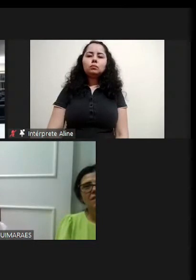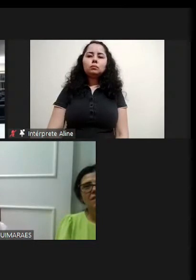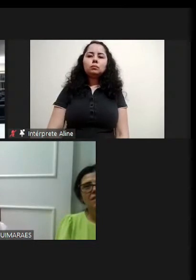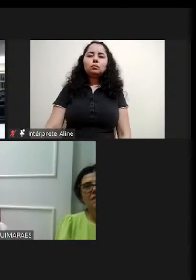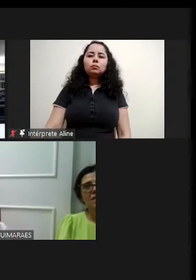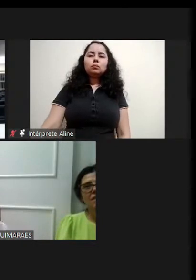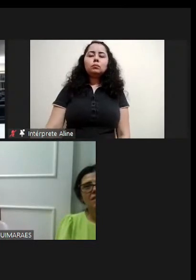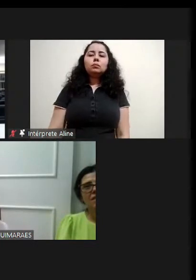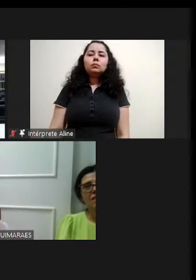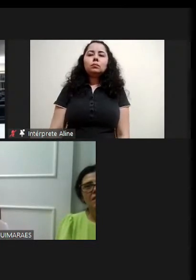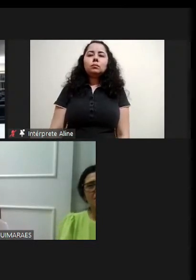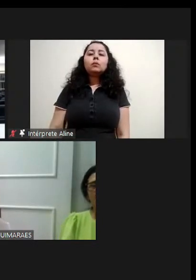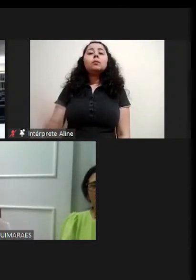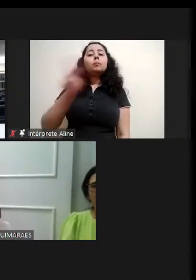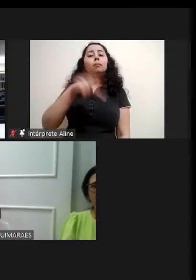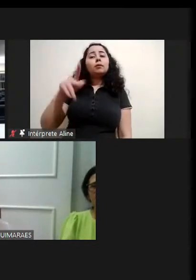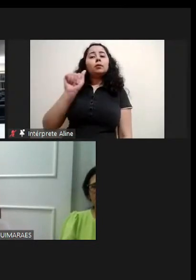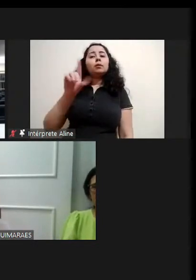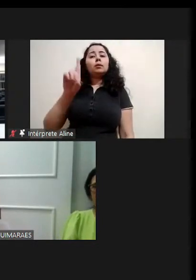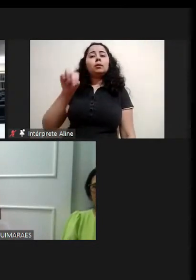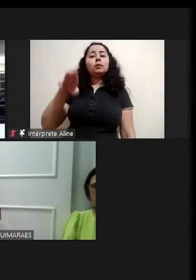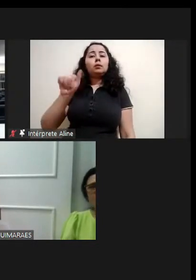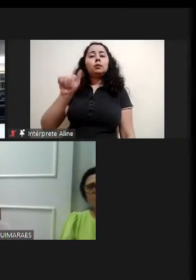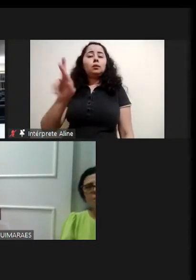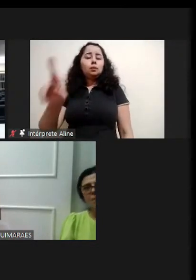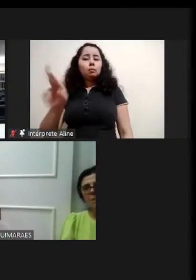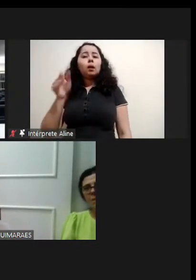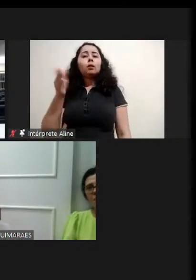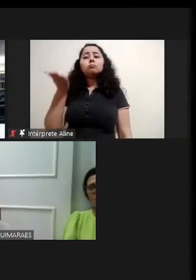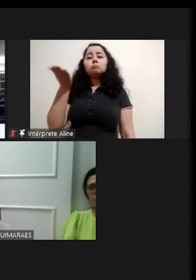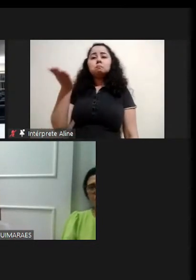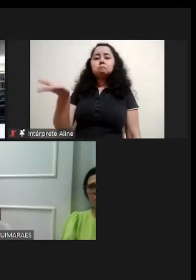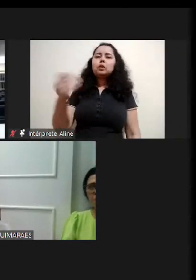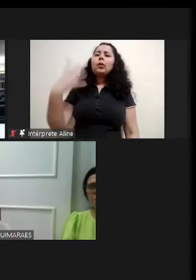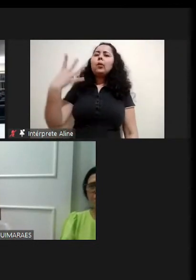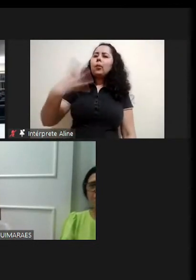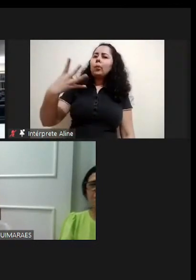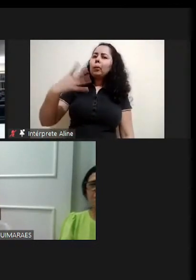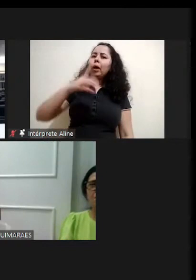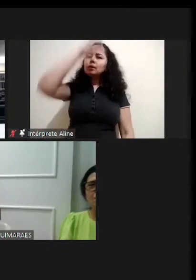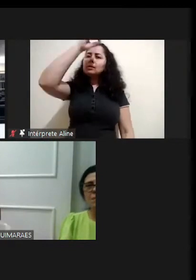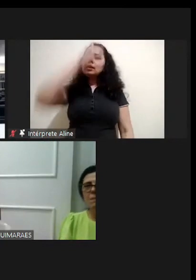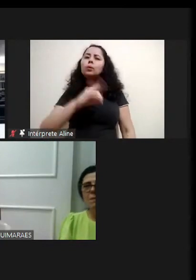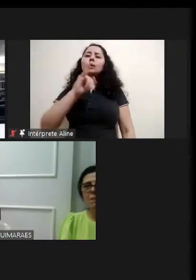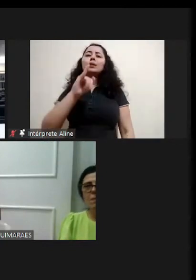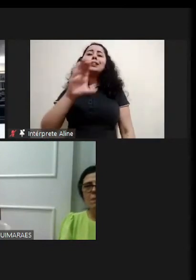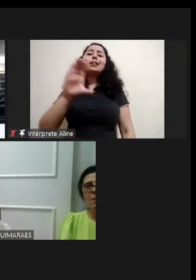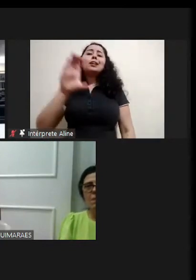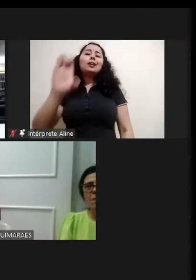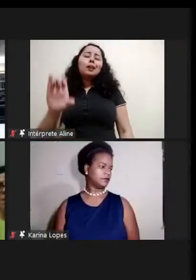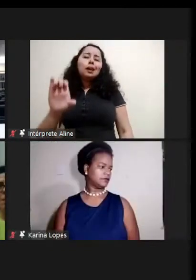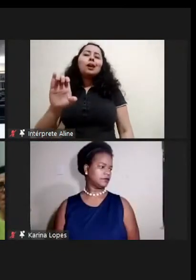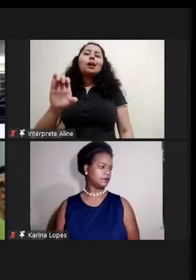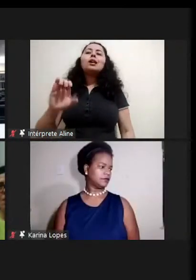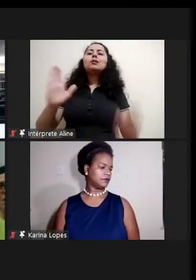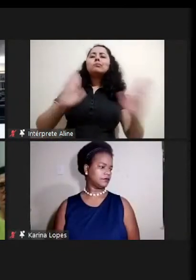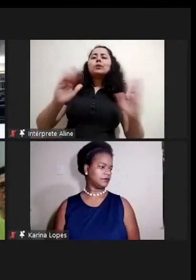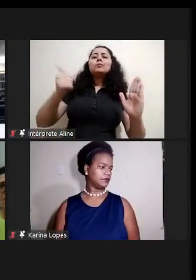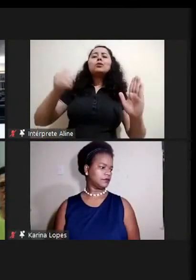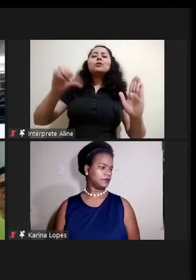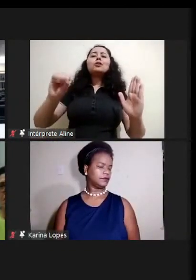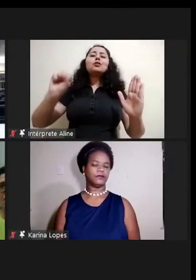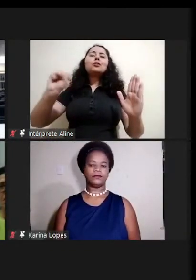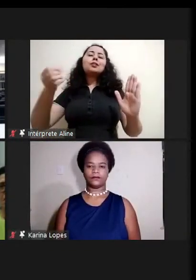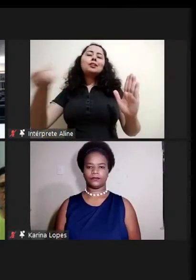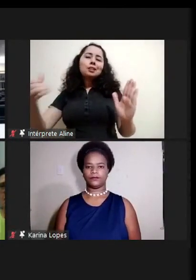Professor Ademar Barbosa Guimarães foi quarto diretor do ICE de 86 a 89. Foi professor